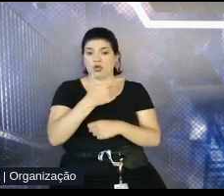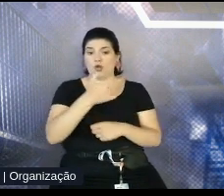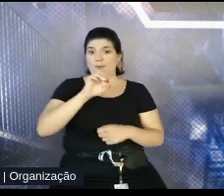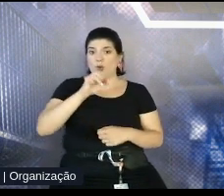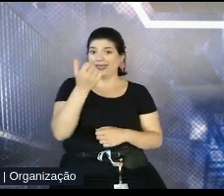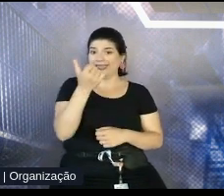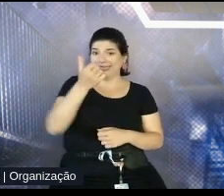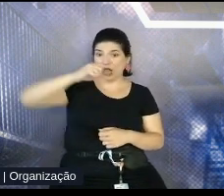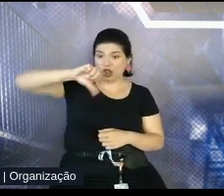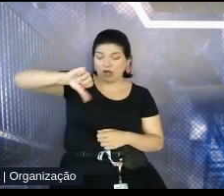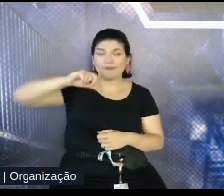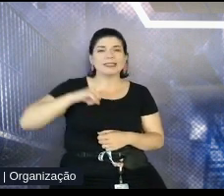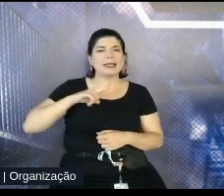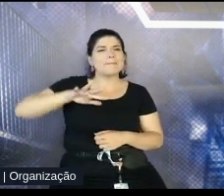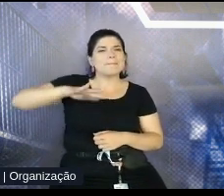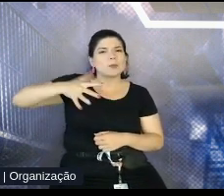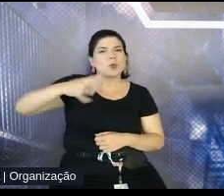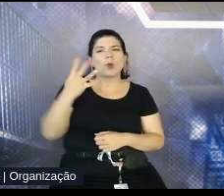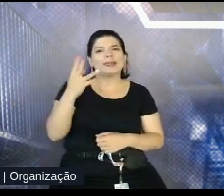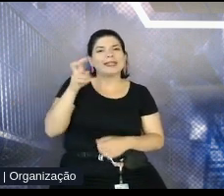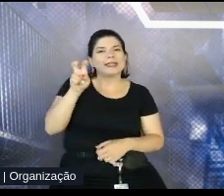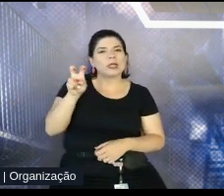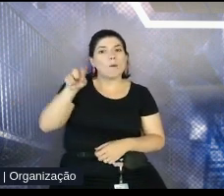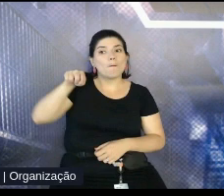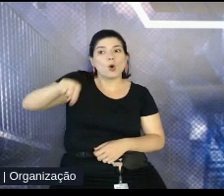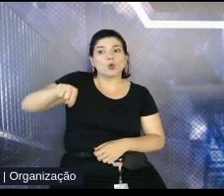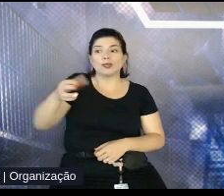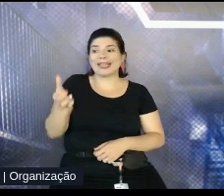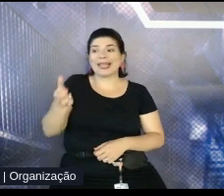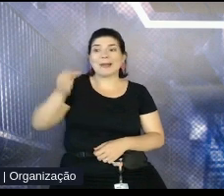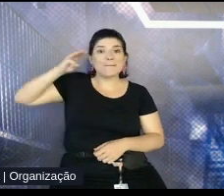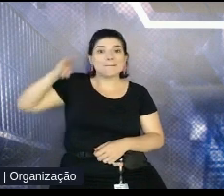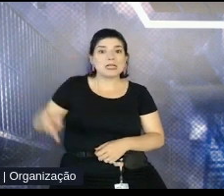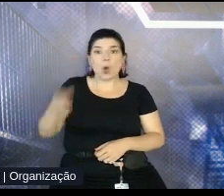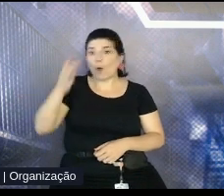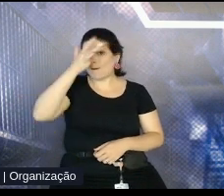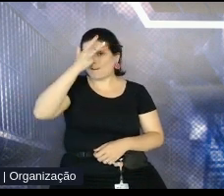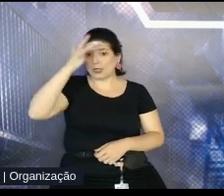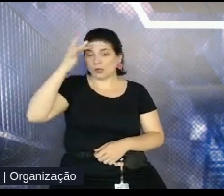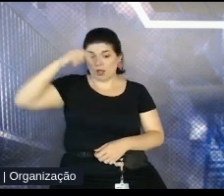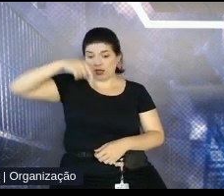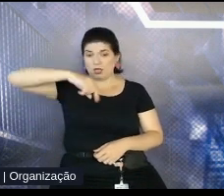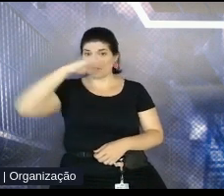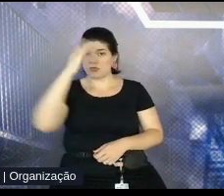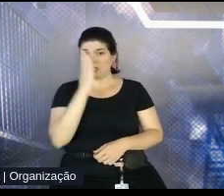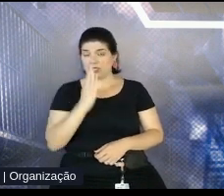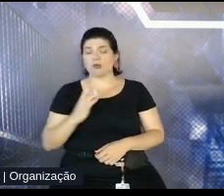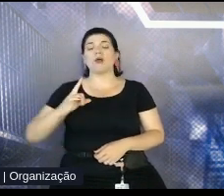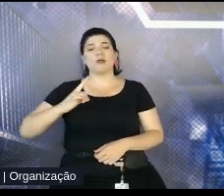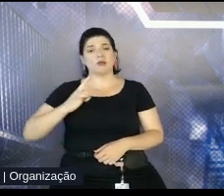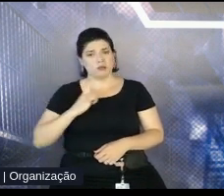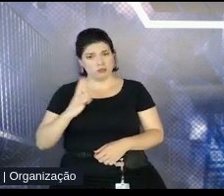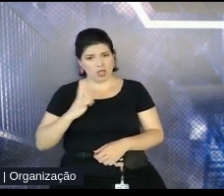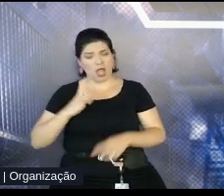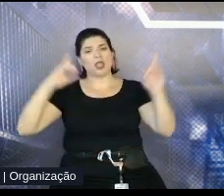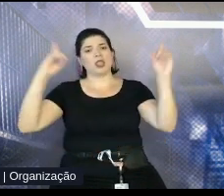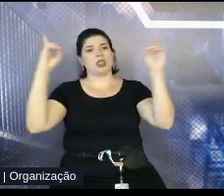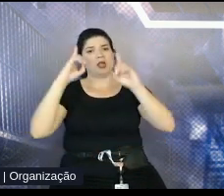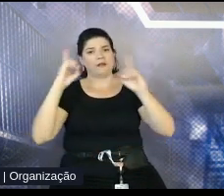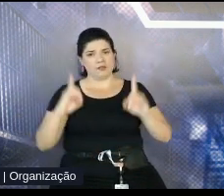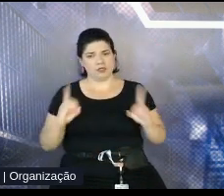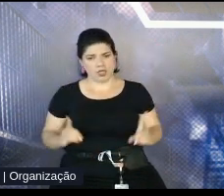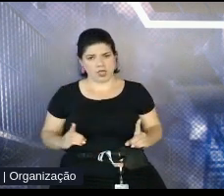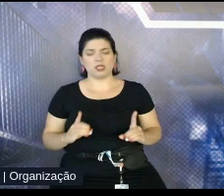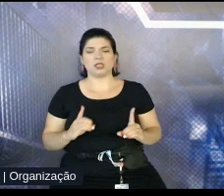aí que aproximadamente 45,6 milhões de pessoas, né, no Brasil possuem algum tipo de deficiência,